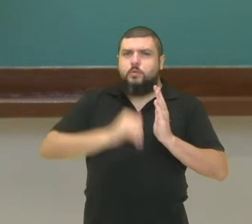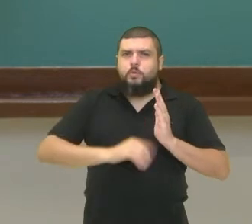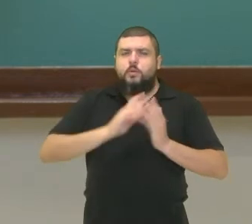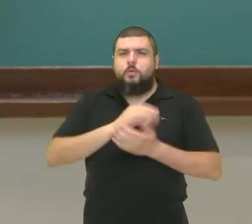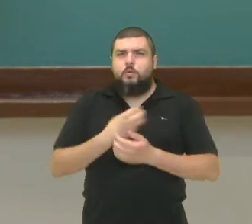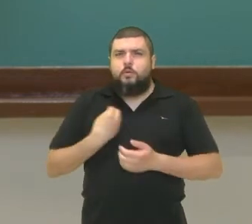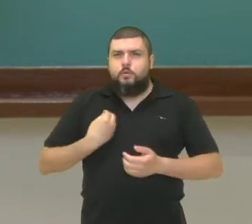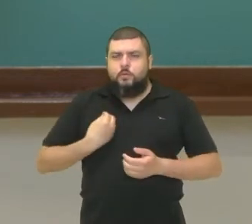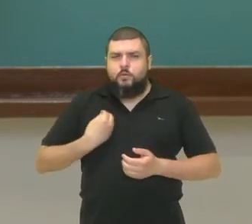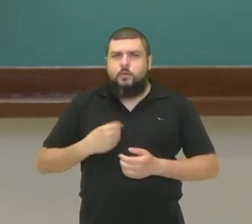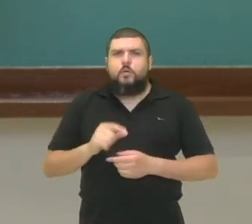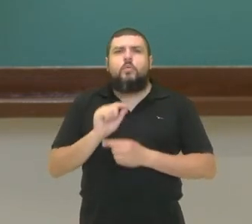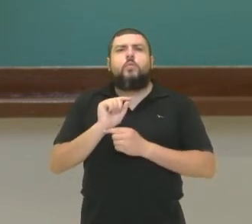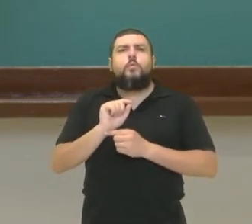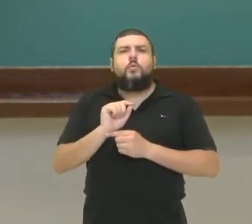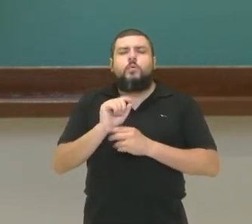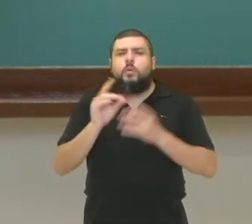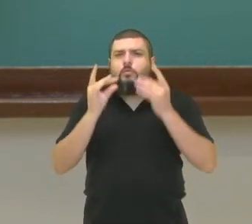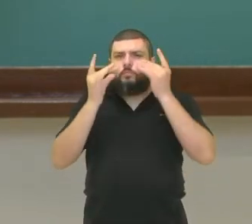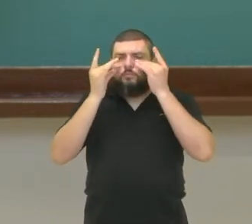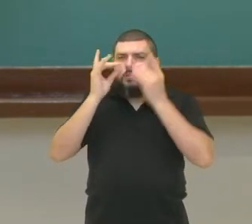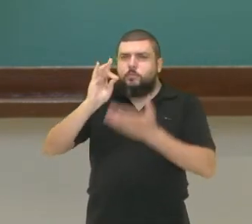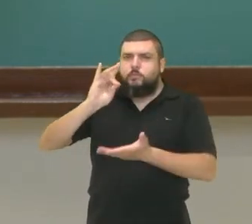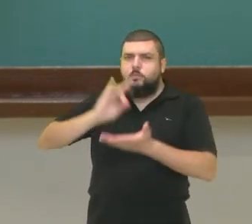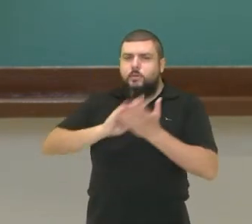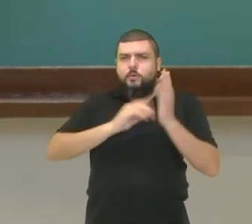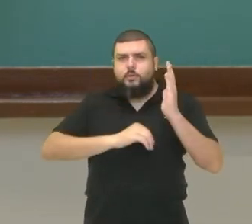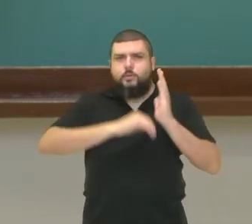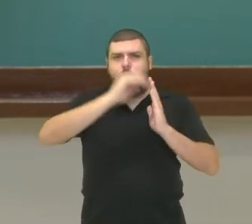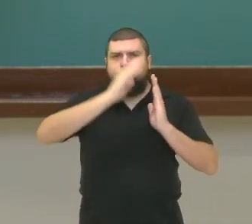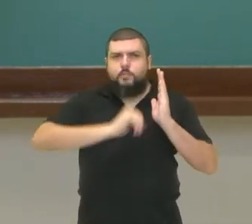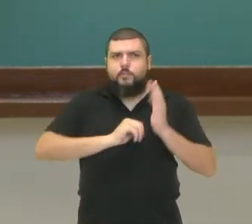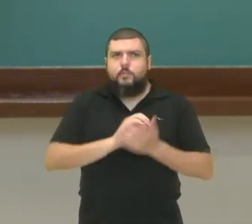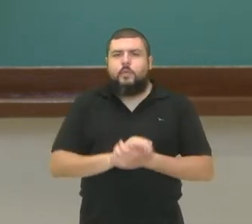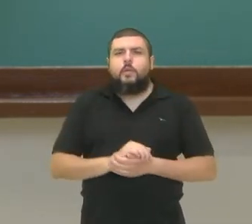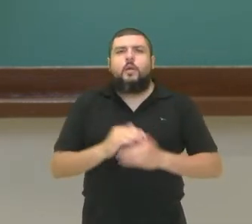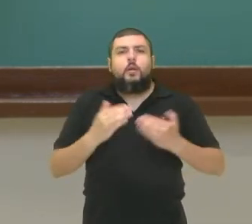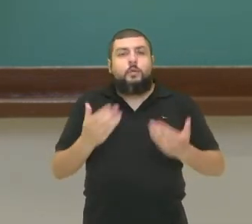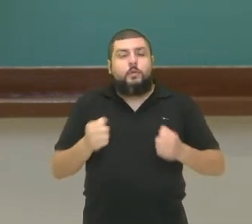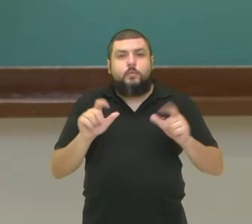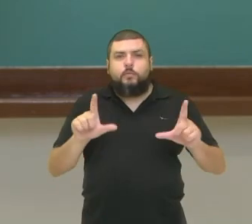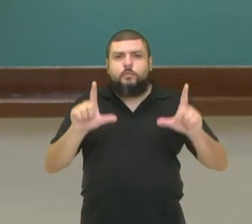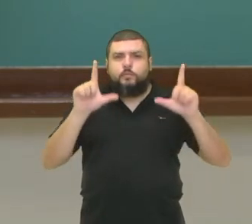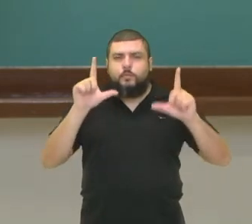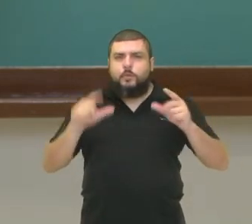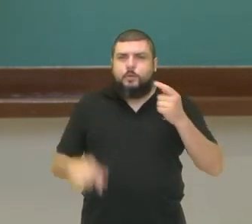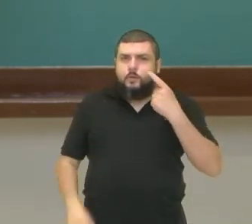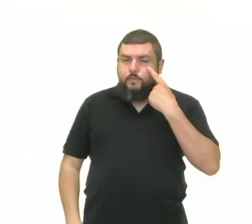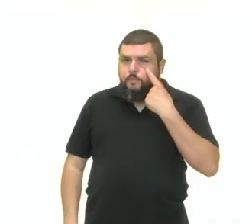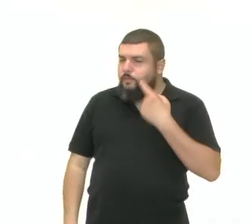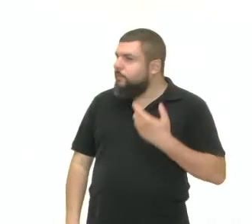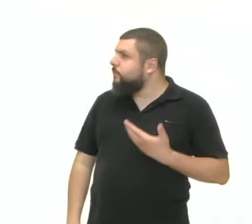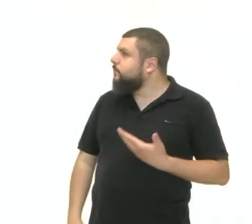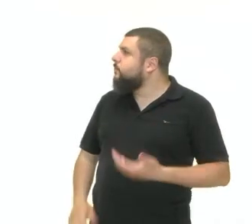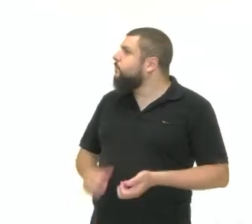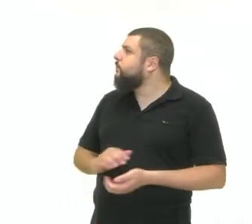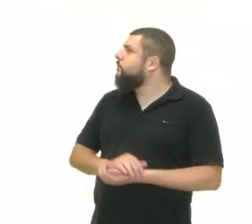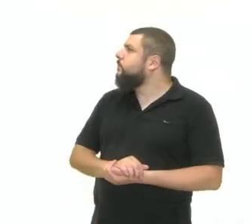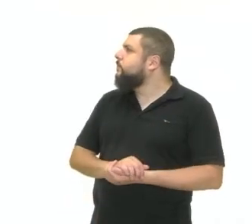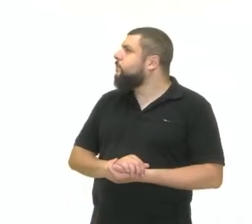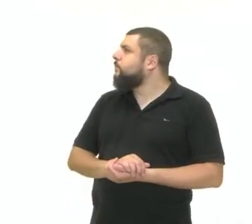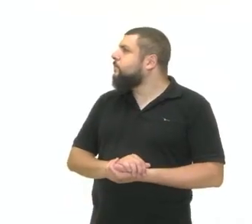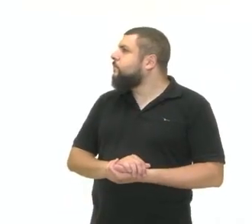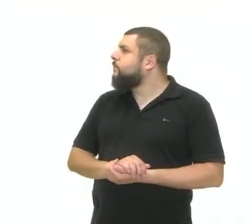época, foi a realidade, o realismo. Então nessa obra, como a gente pode ver aqui, ele está retratando uma